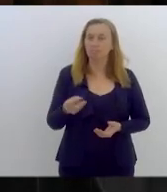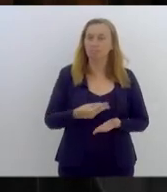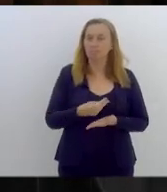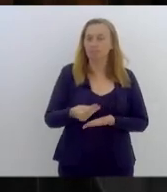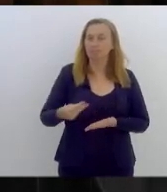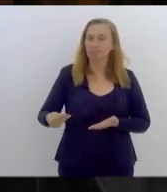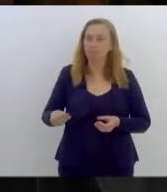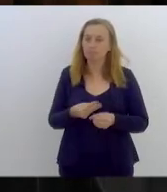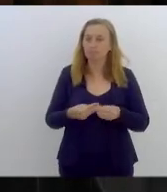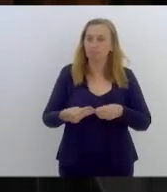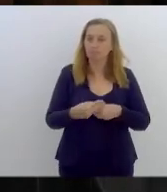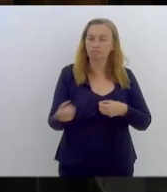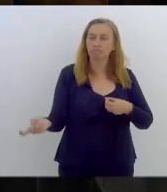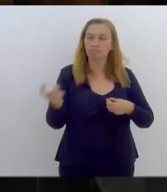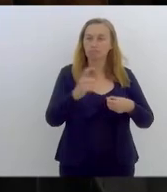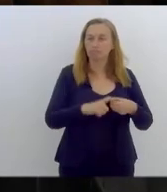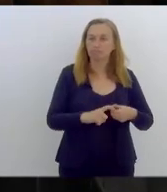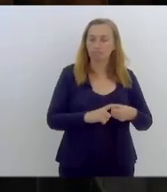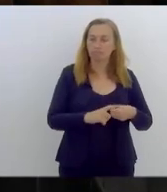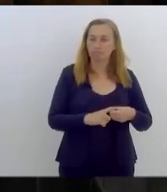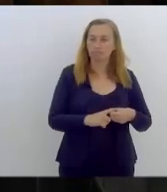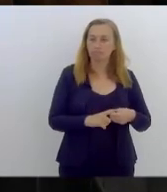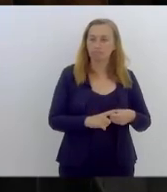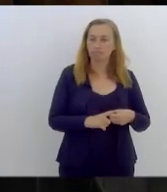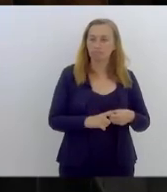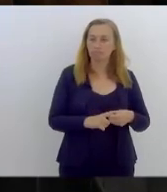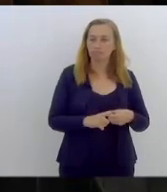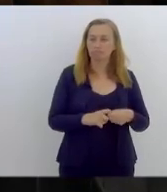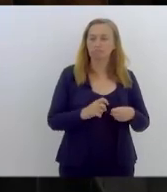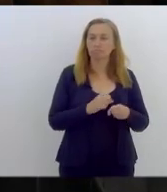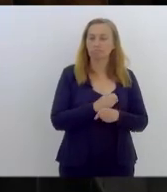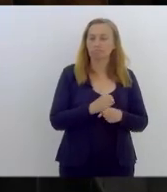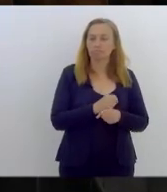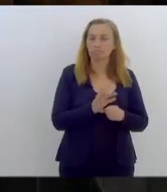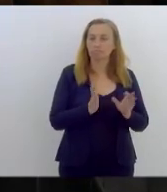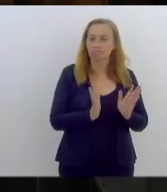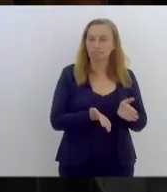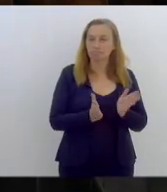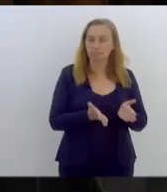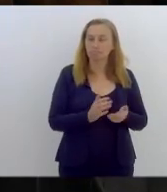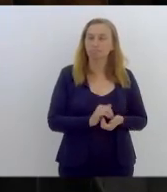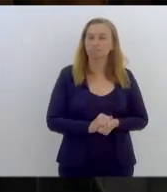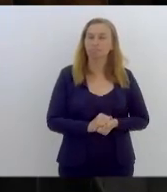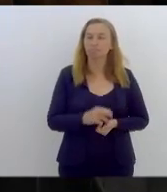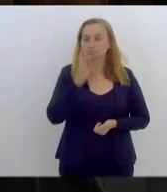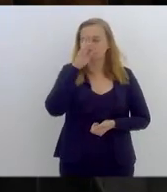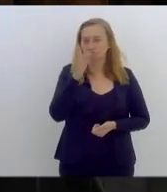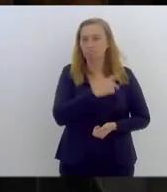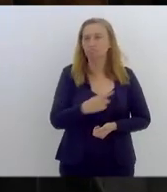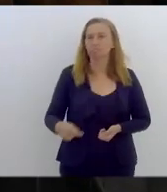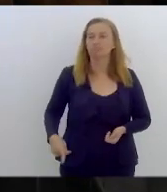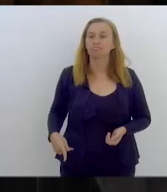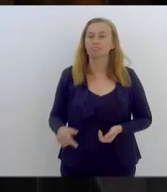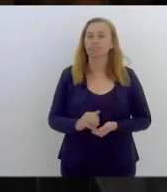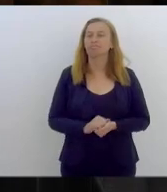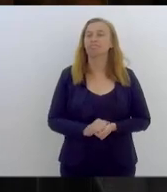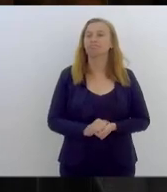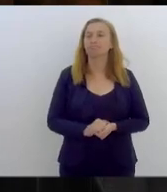municípios retorne ao mesmo ainda este ano senhor presidente